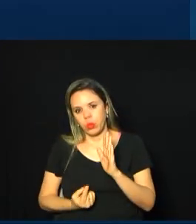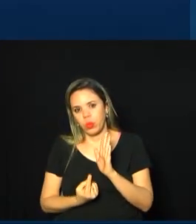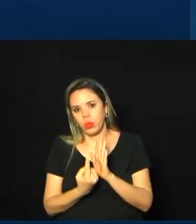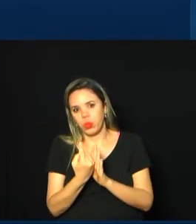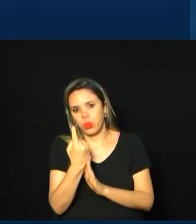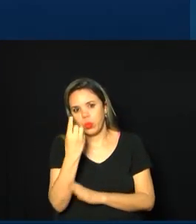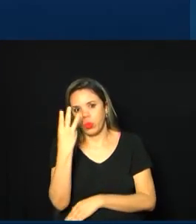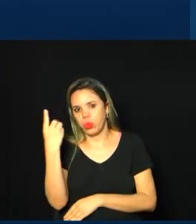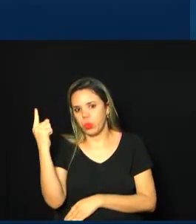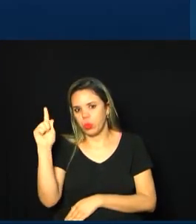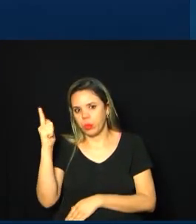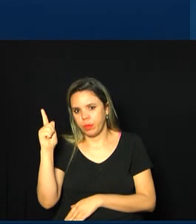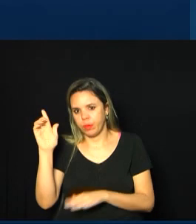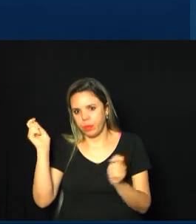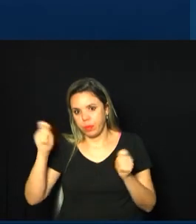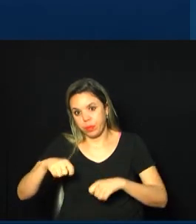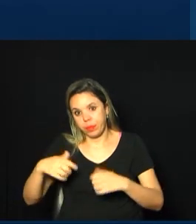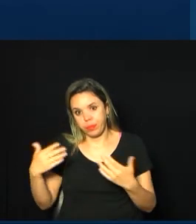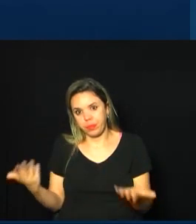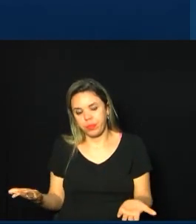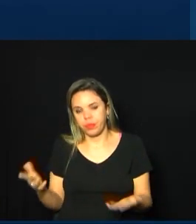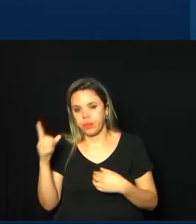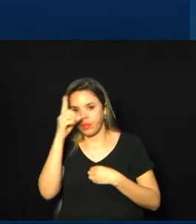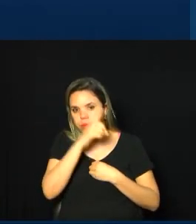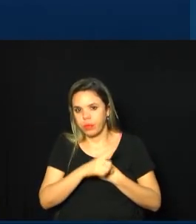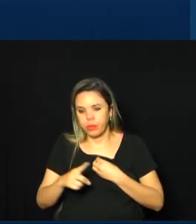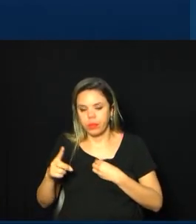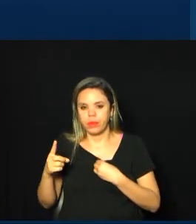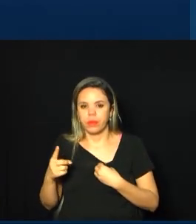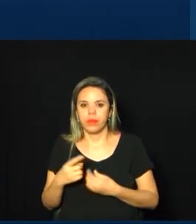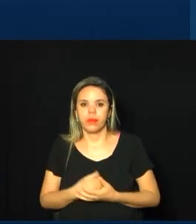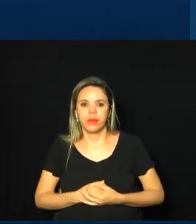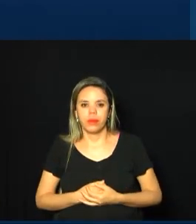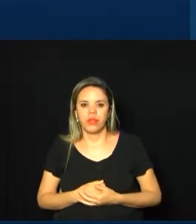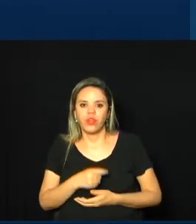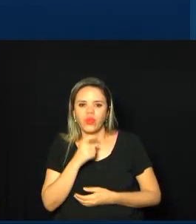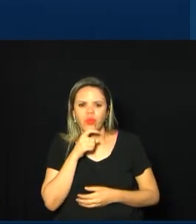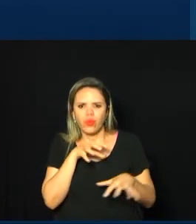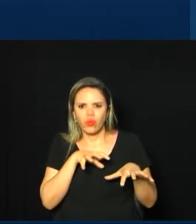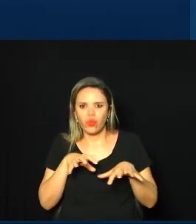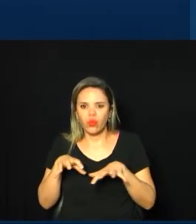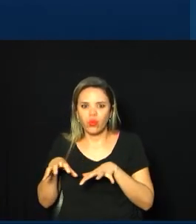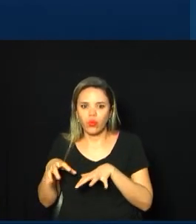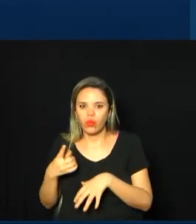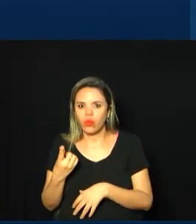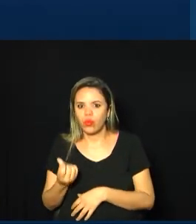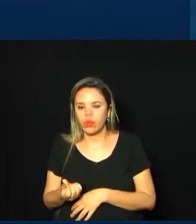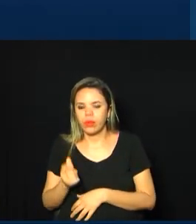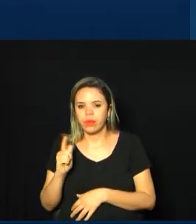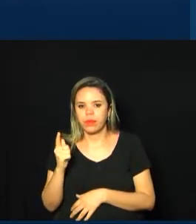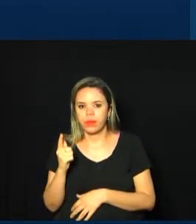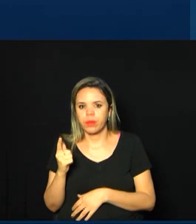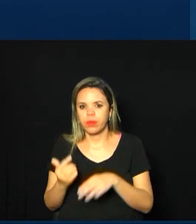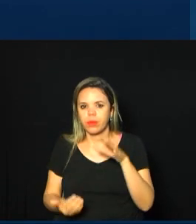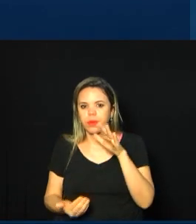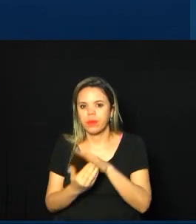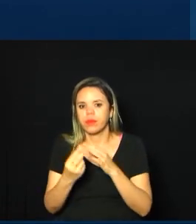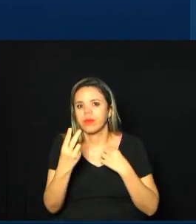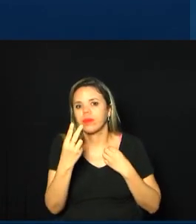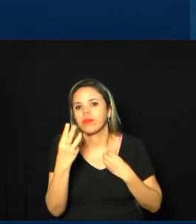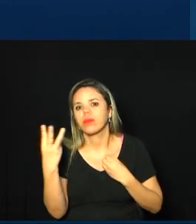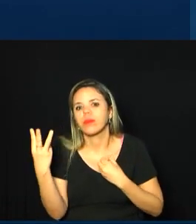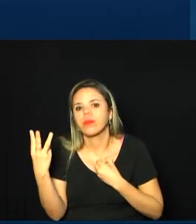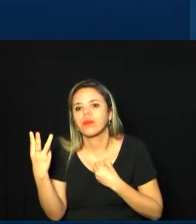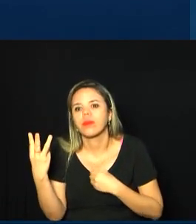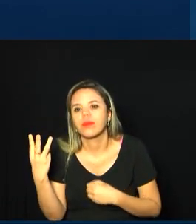podendo chegar aos 31 graus. E no domingo, olha só, frio e chuva, em mínima de 16. E a máxima